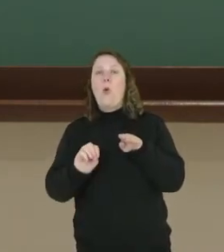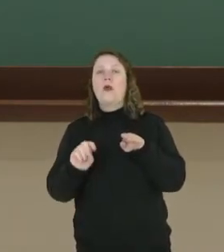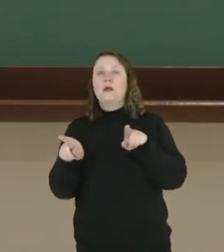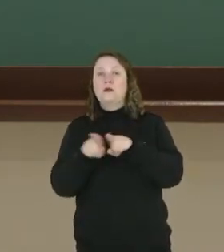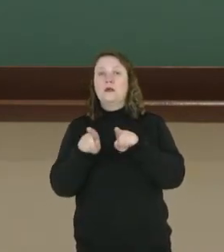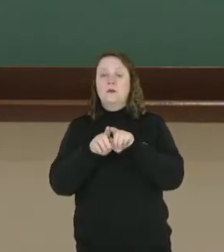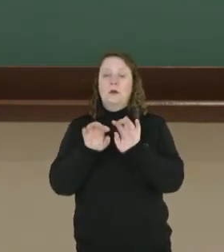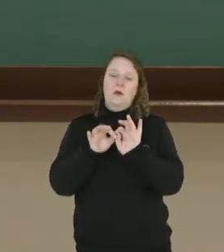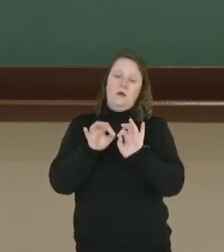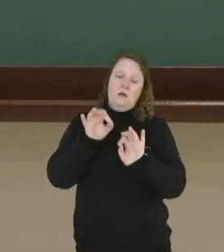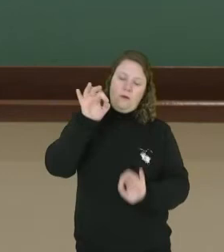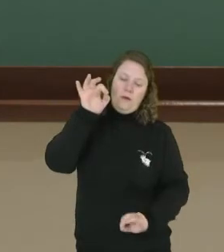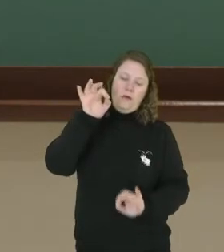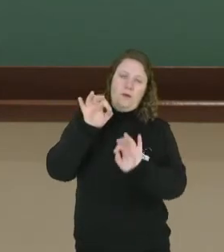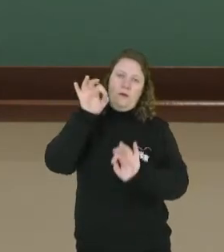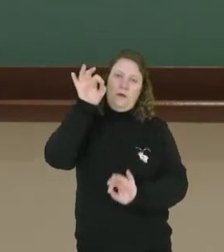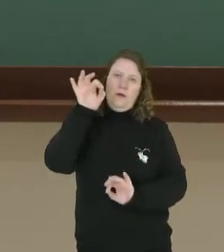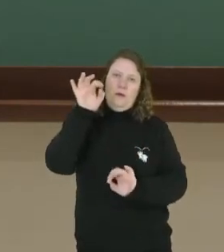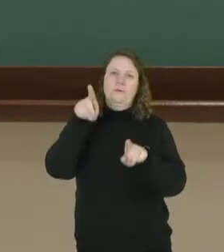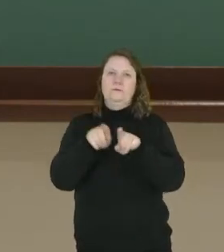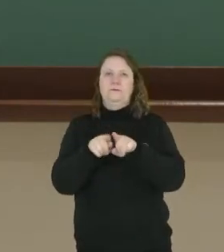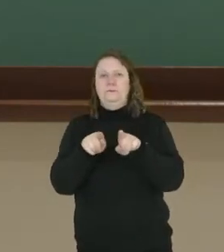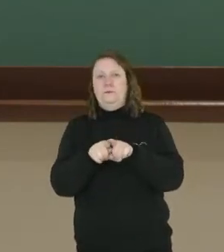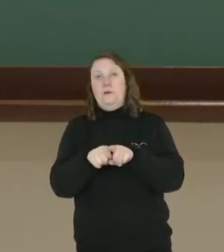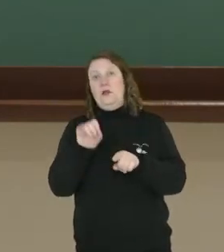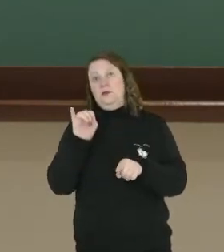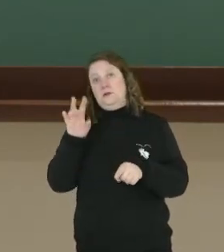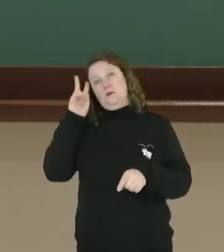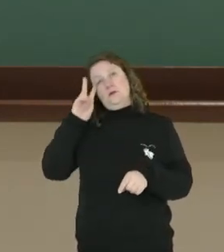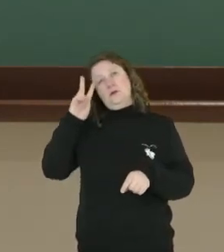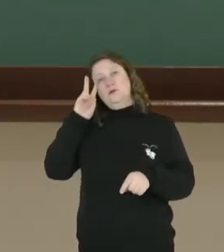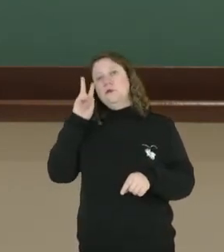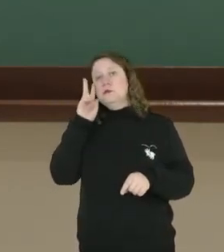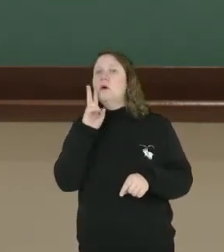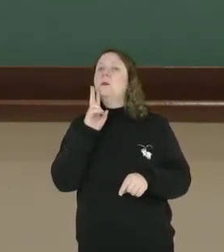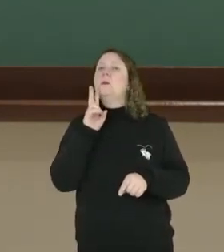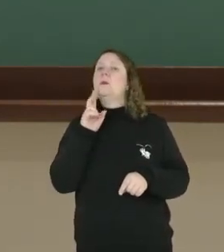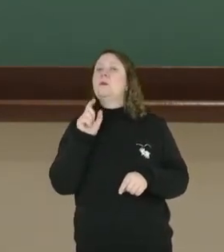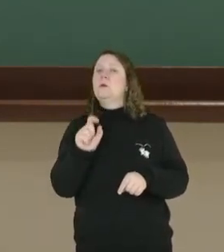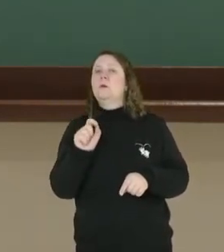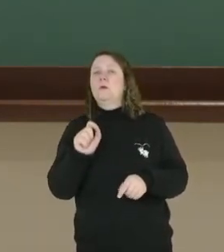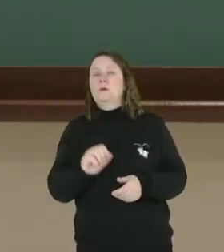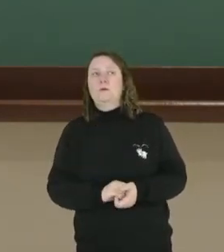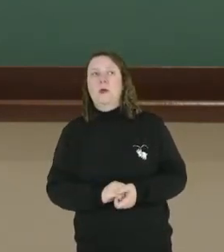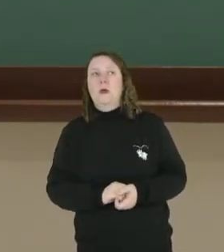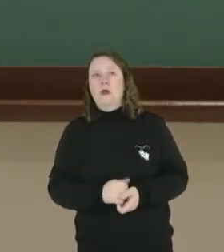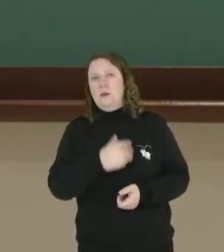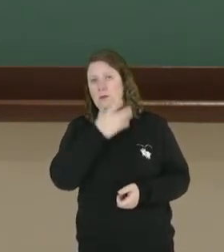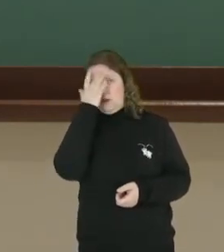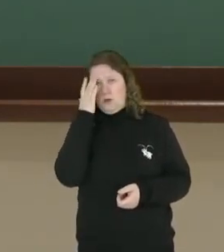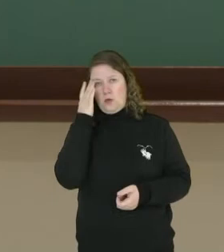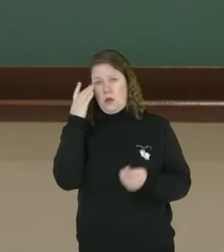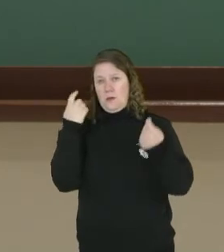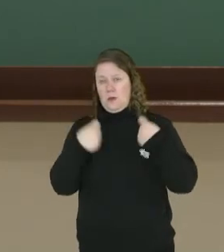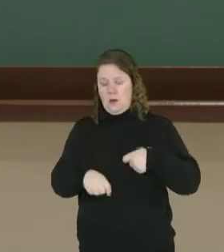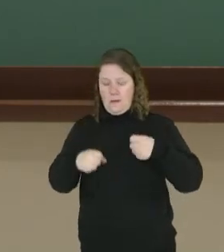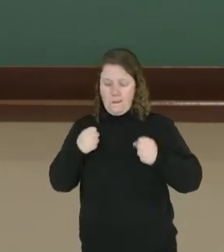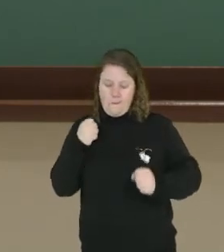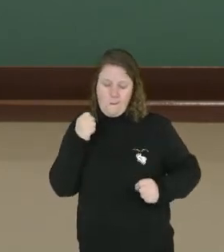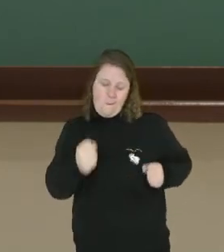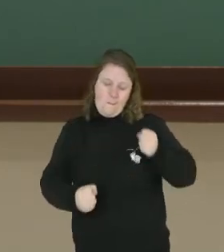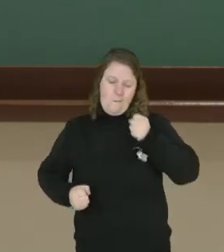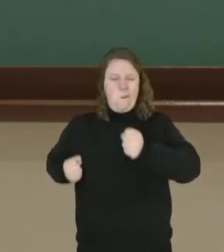na ponte do rio que cai, né? Se você for lembrar disso, se você lembra, a pessoa tinha que correr sobre a